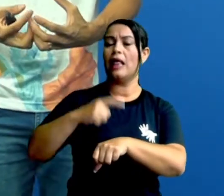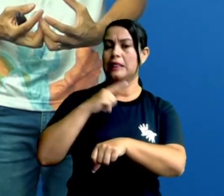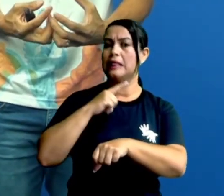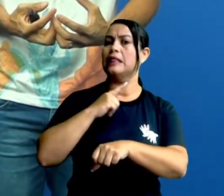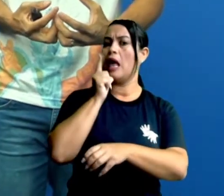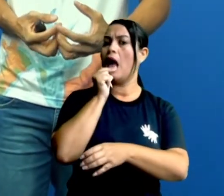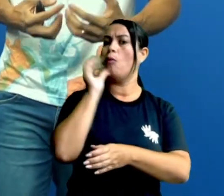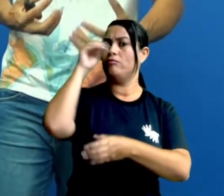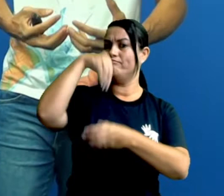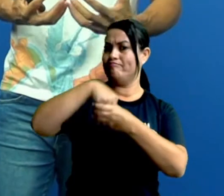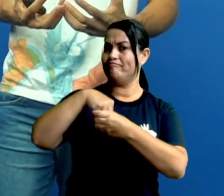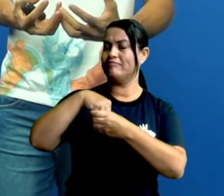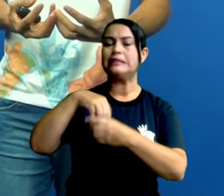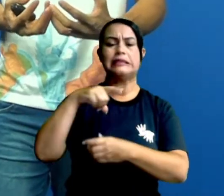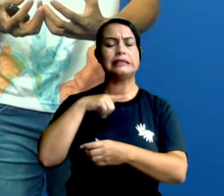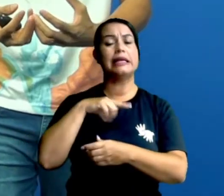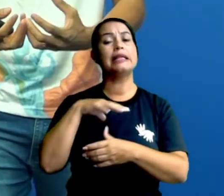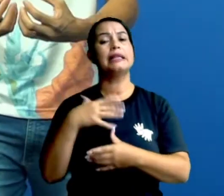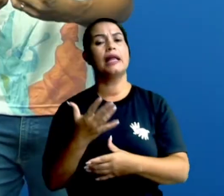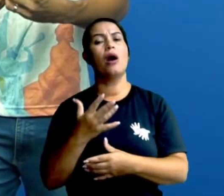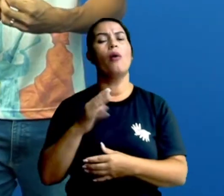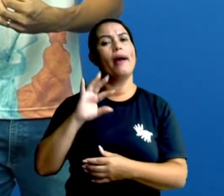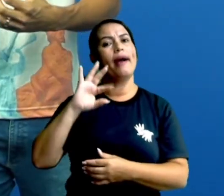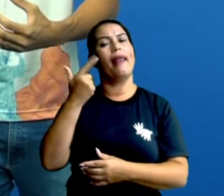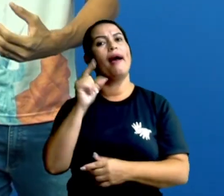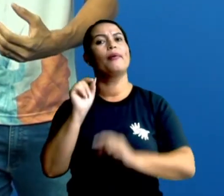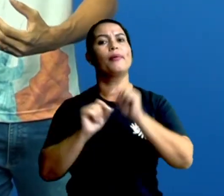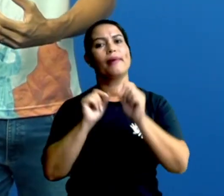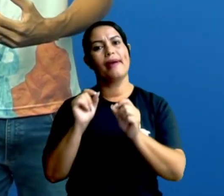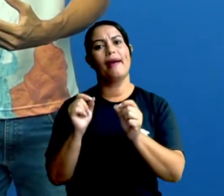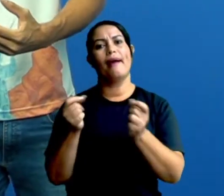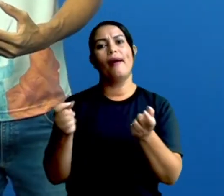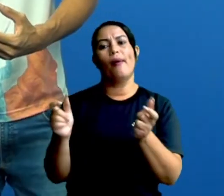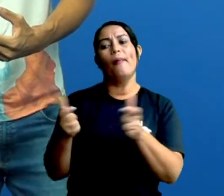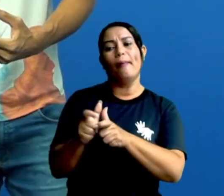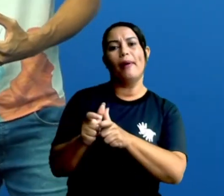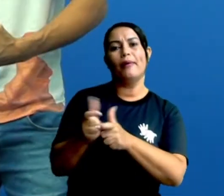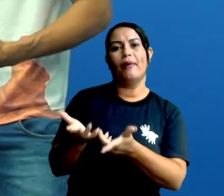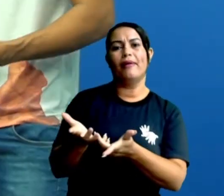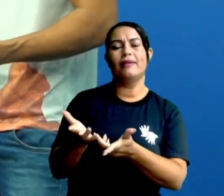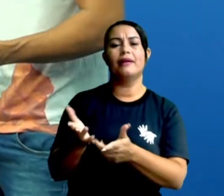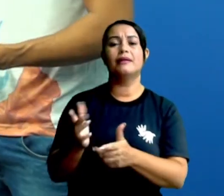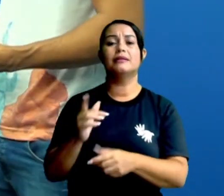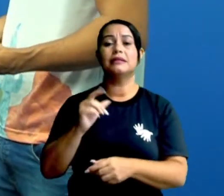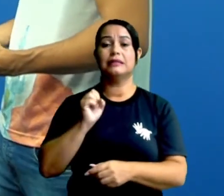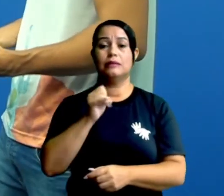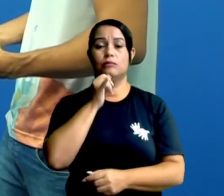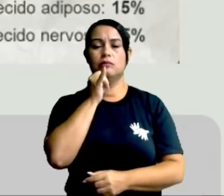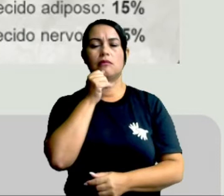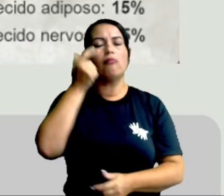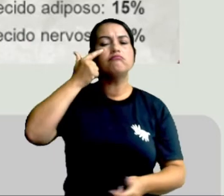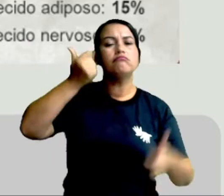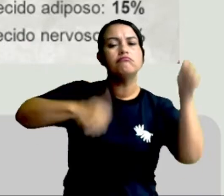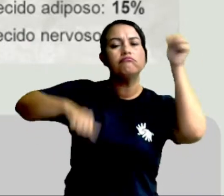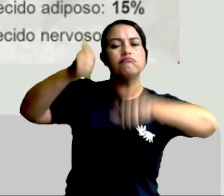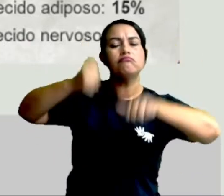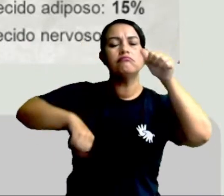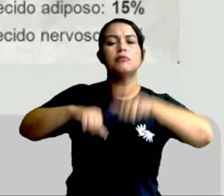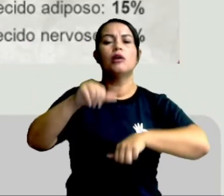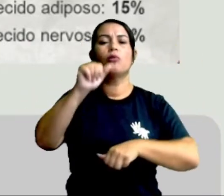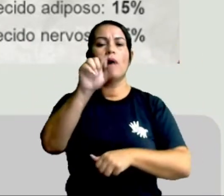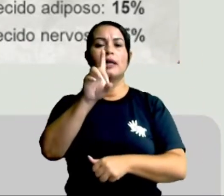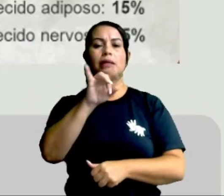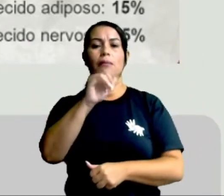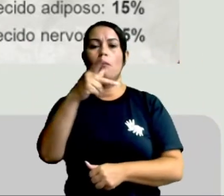possui água, tá certo? Obviamente numa quantidade menor do que em outros tecidos. Se a gente for fazer uma análise do tecido adiposo,